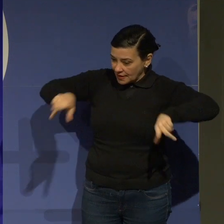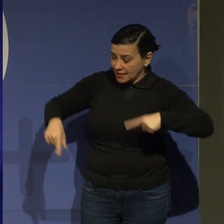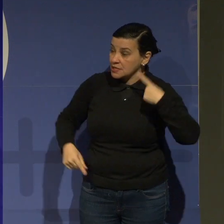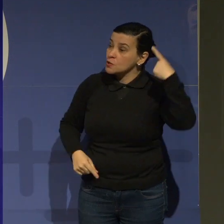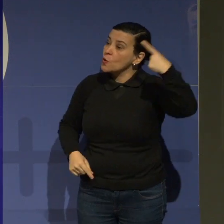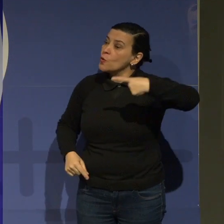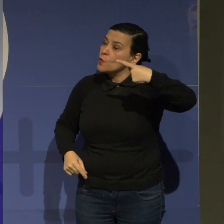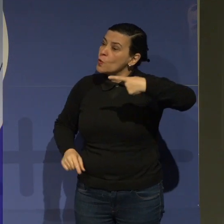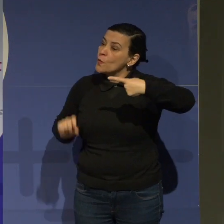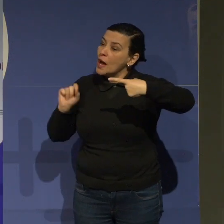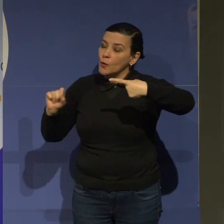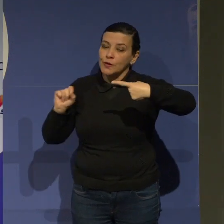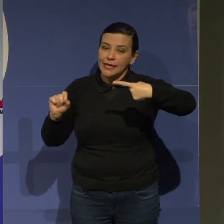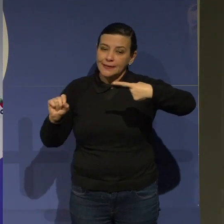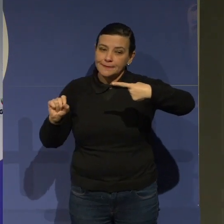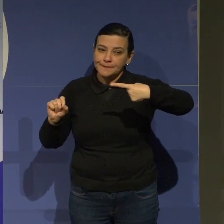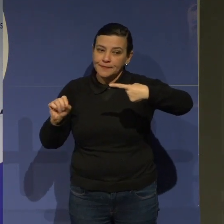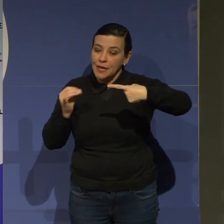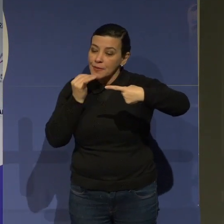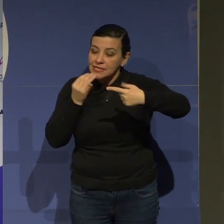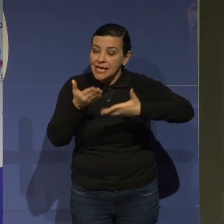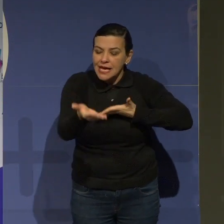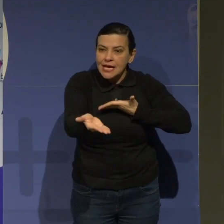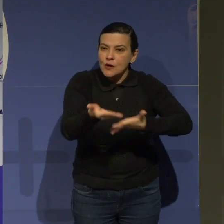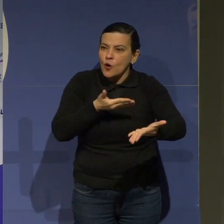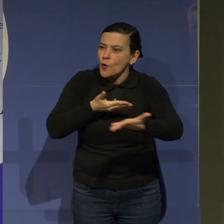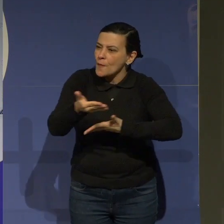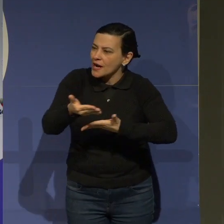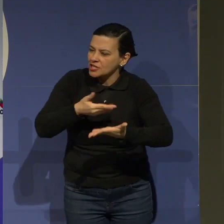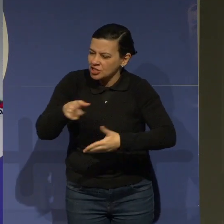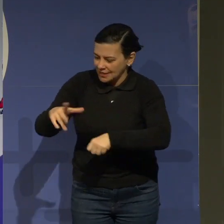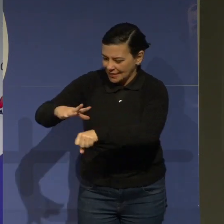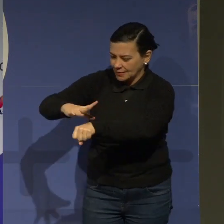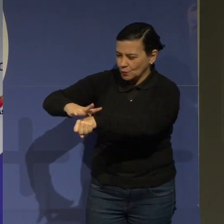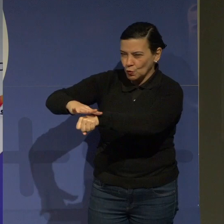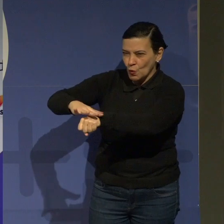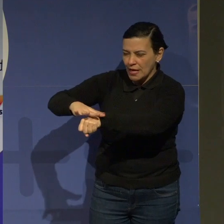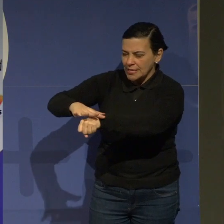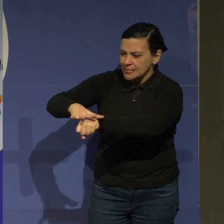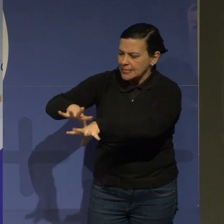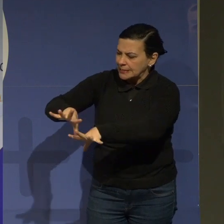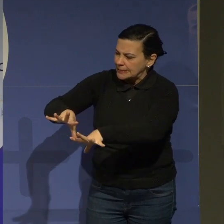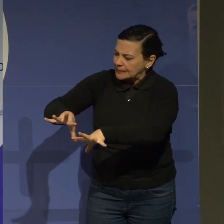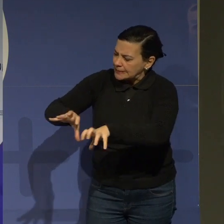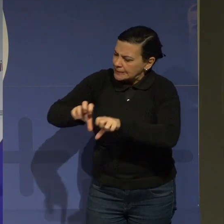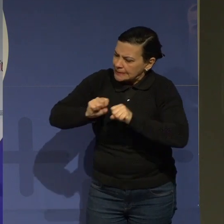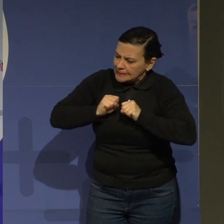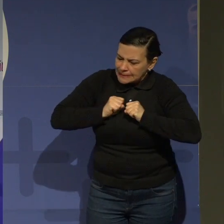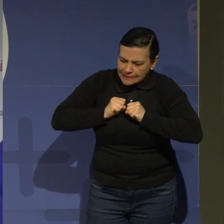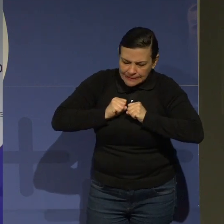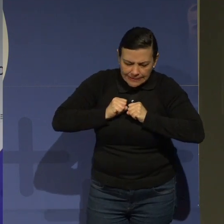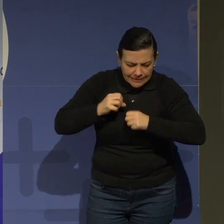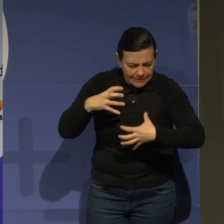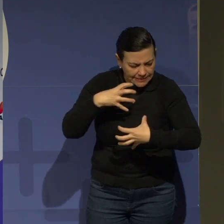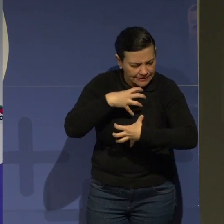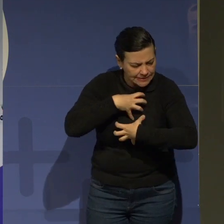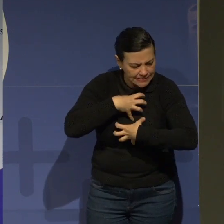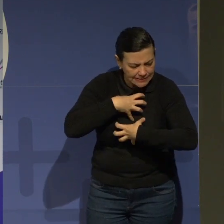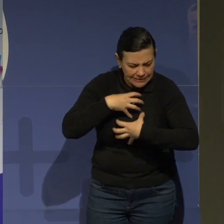que traz compartilha a dor de uma doença, e ela acabou encontrando várias